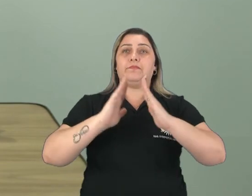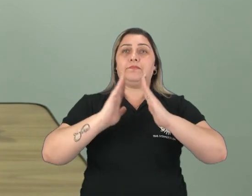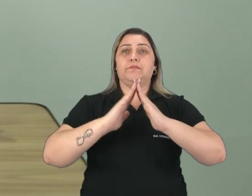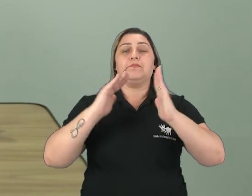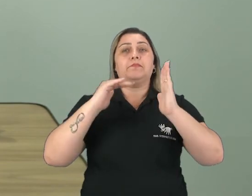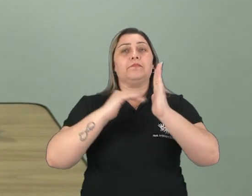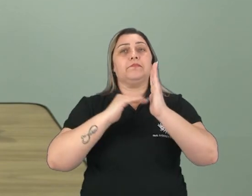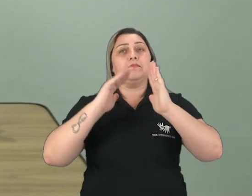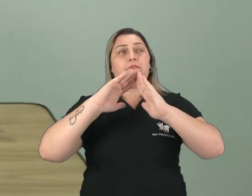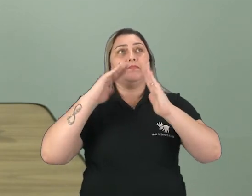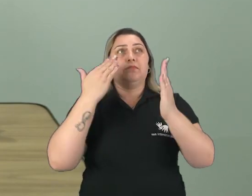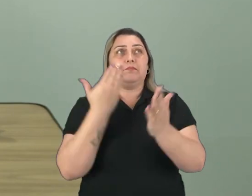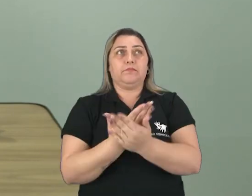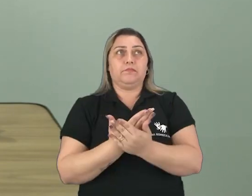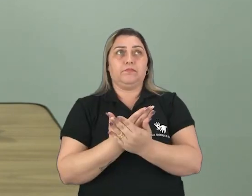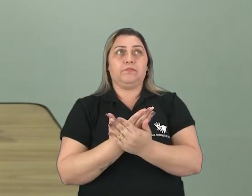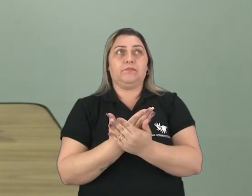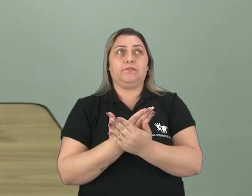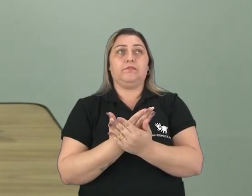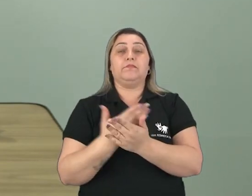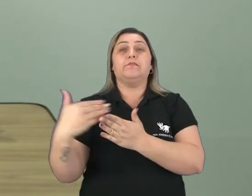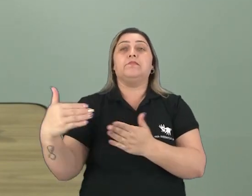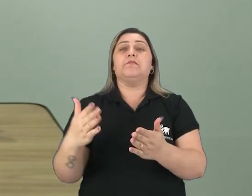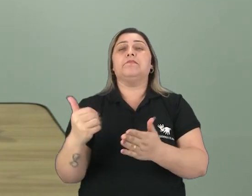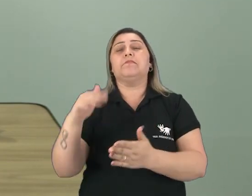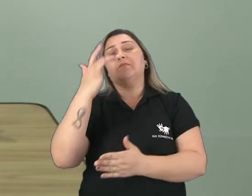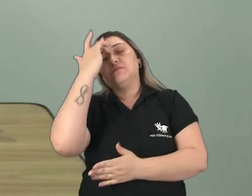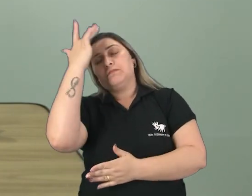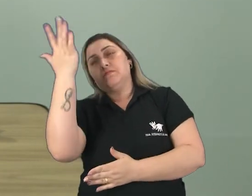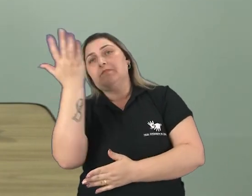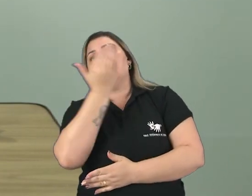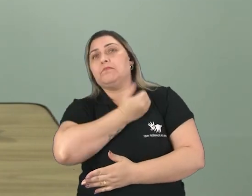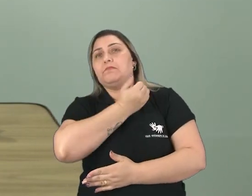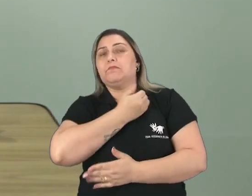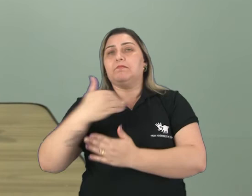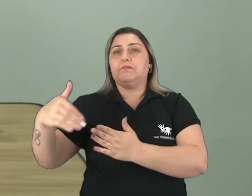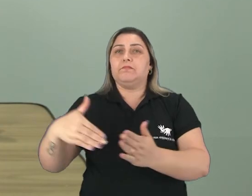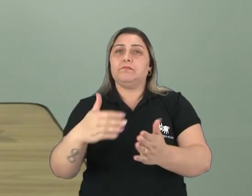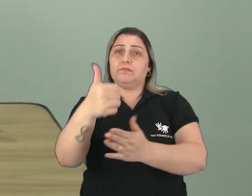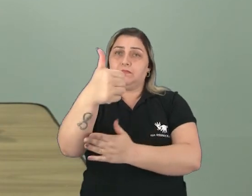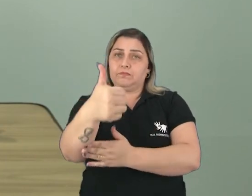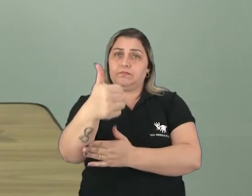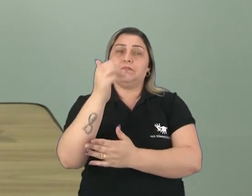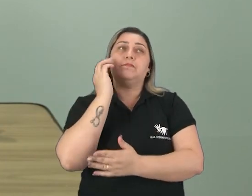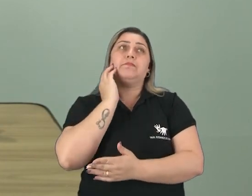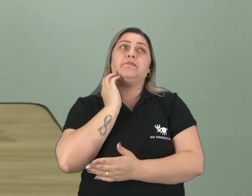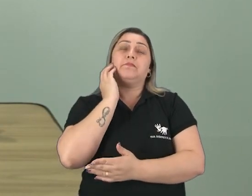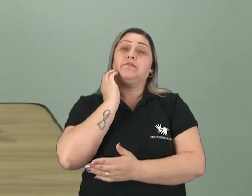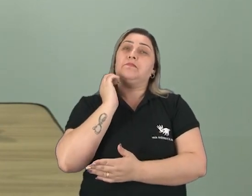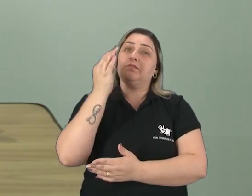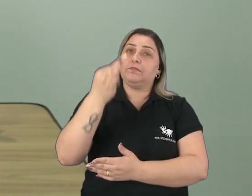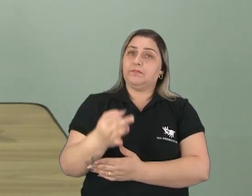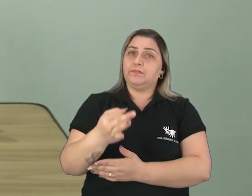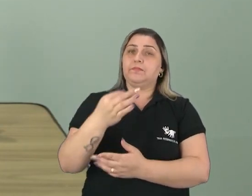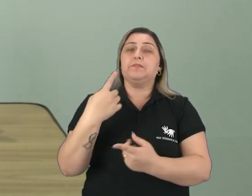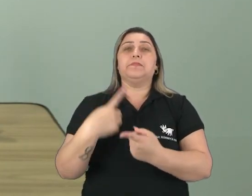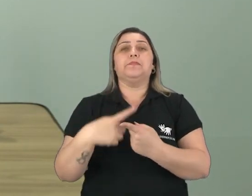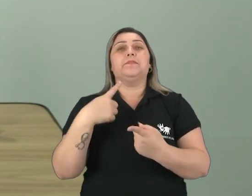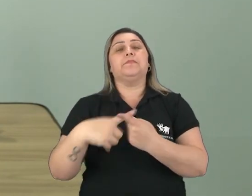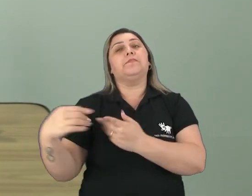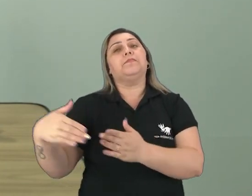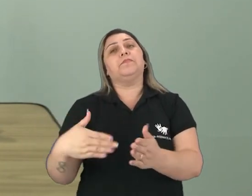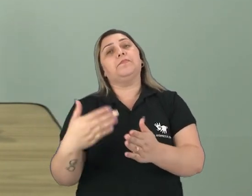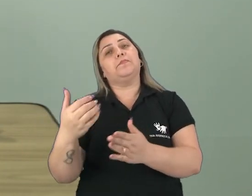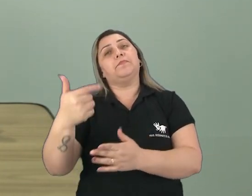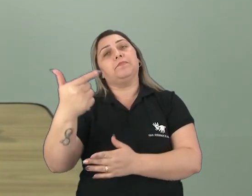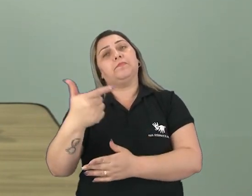a escola, o caminho mais fácil seria o número 1, certo? Porque o caminho